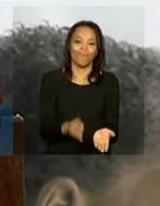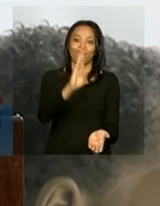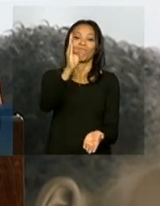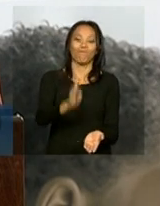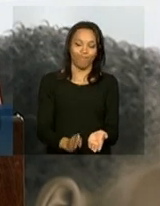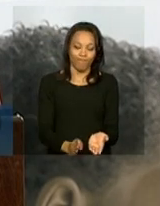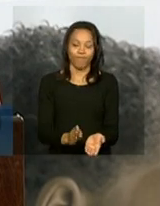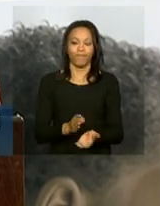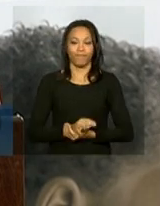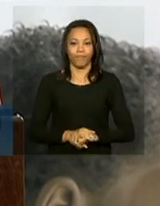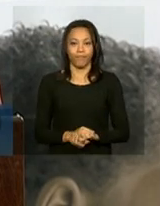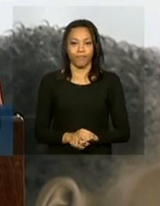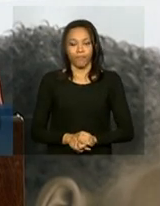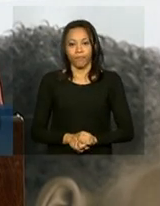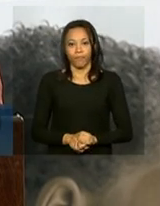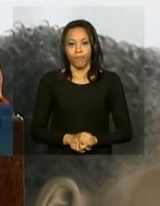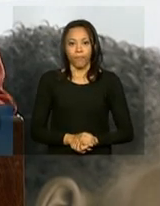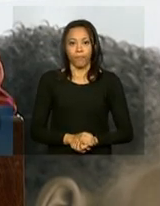E